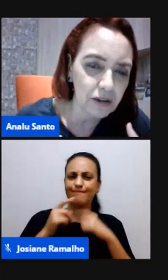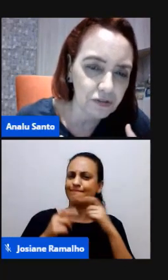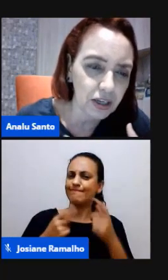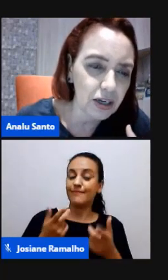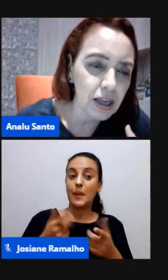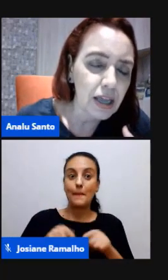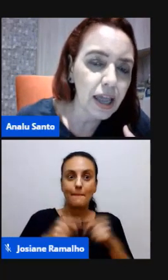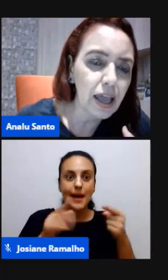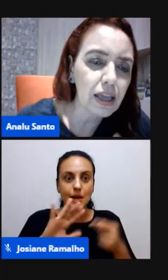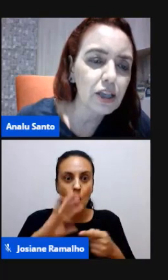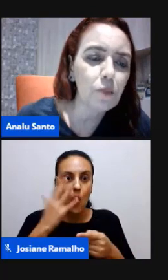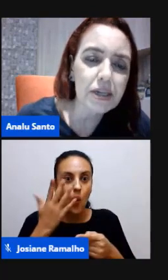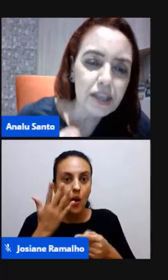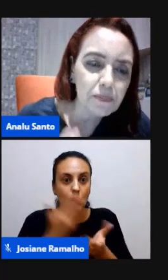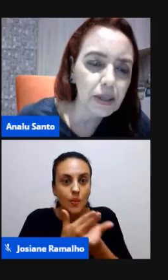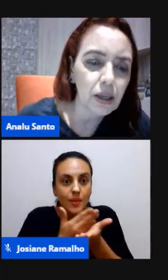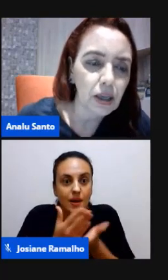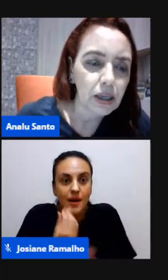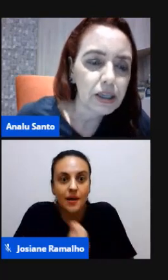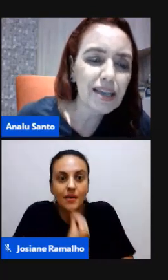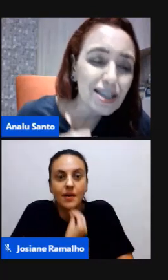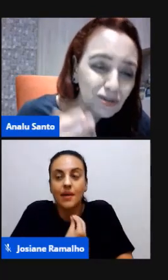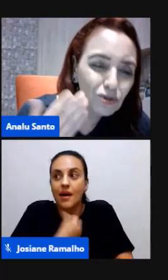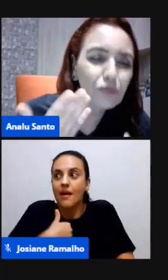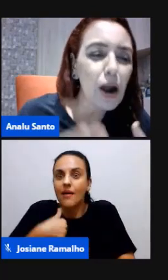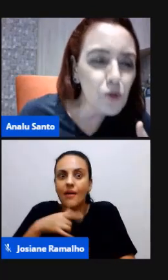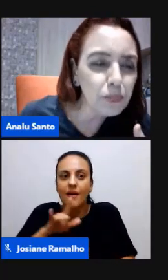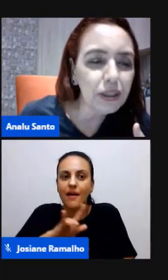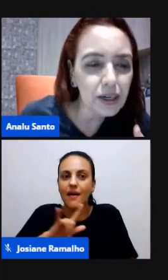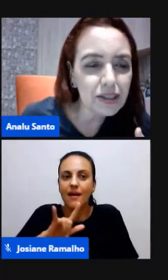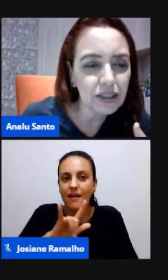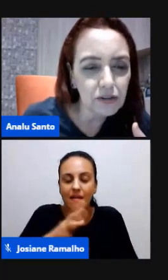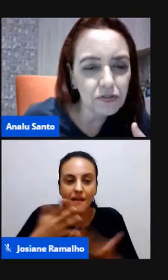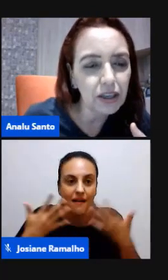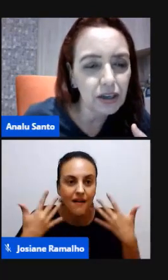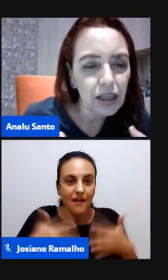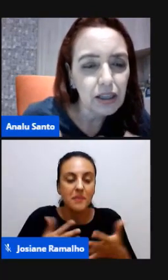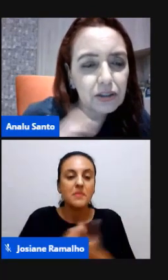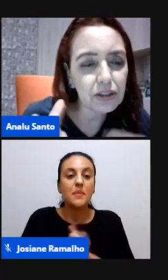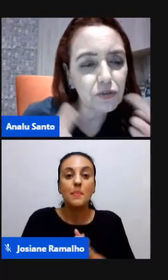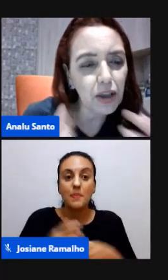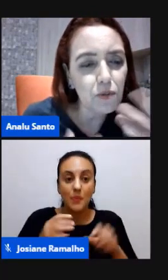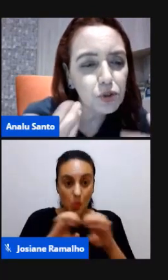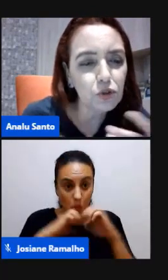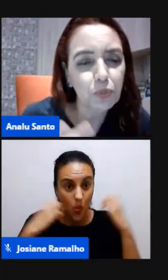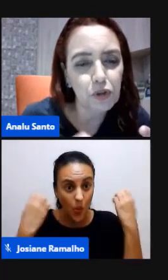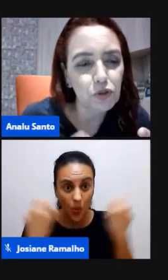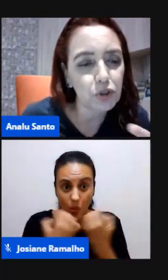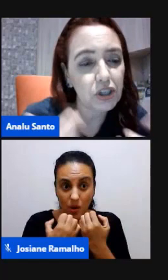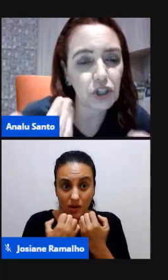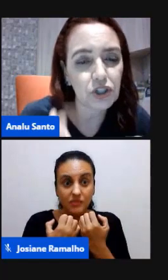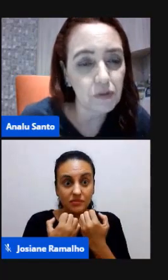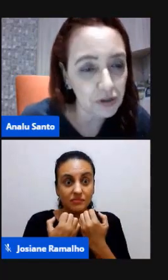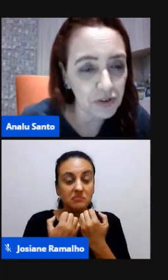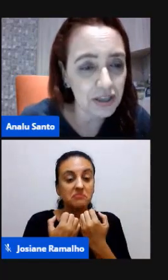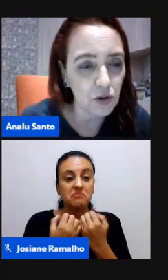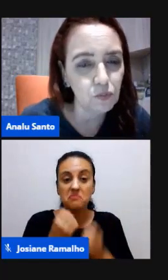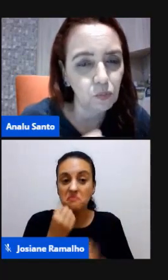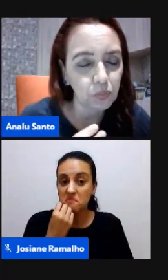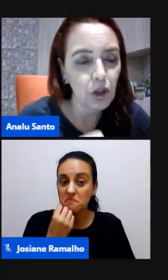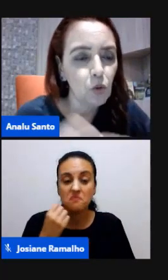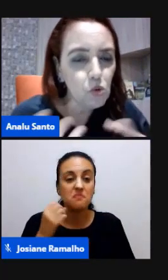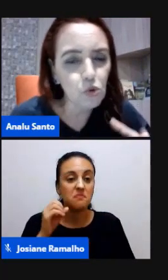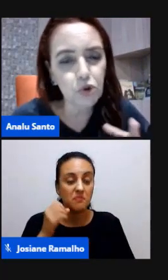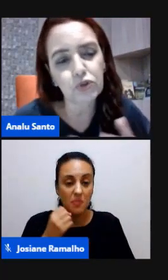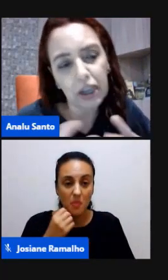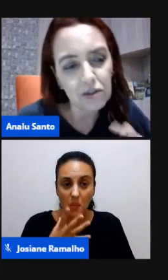encantei pela feira, né? E eu percebi. E aí, com a culminância da feira, tiveram muitos professores, a gente teve que fazer